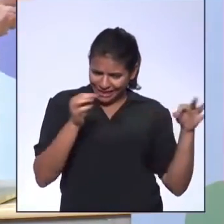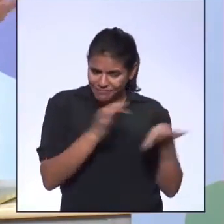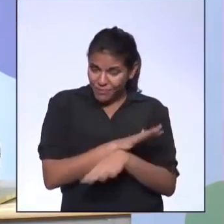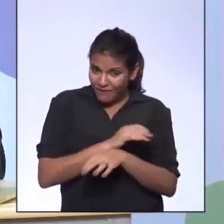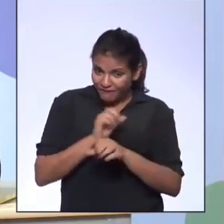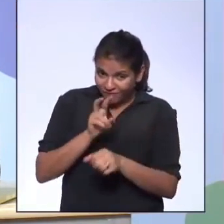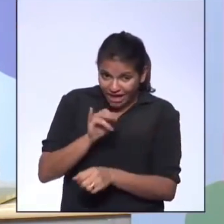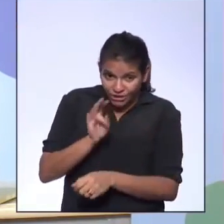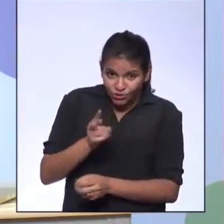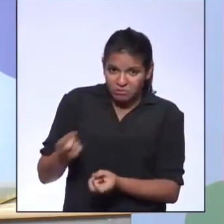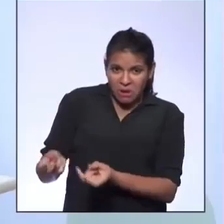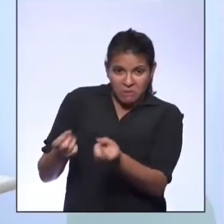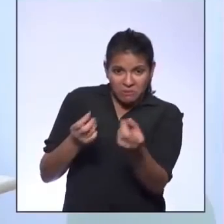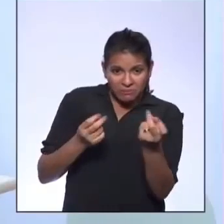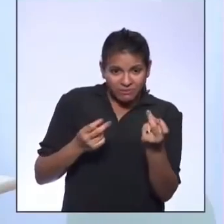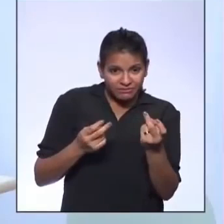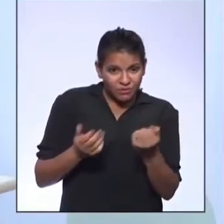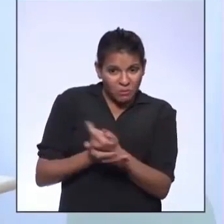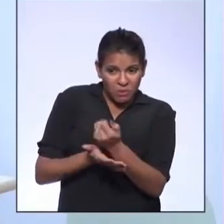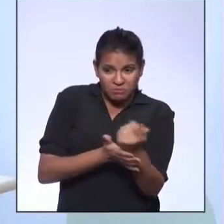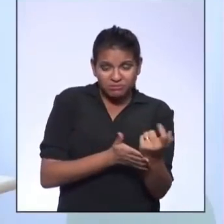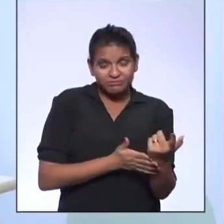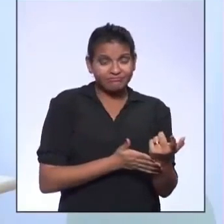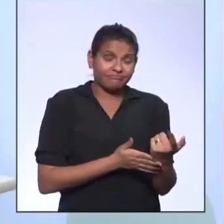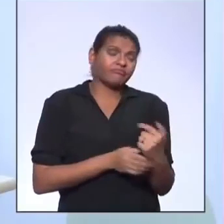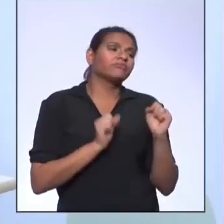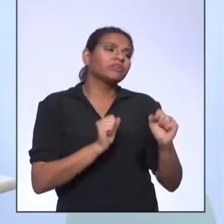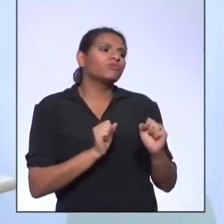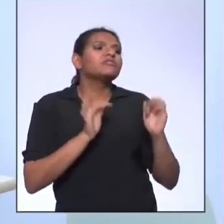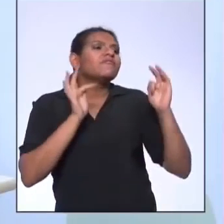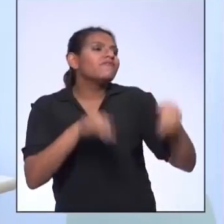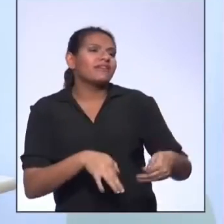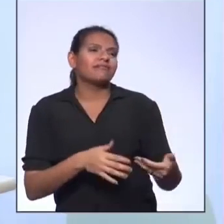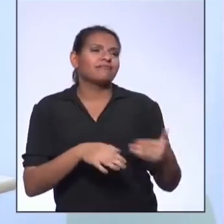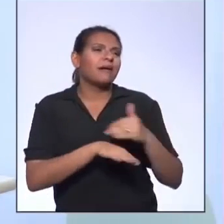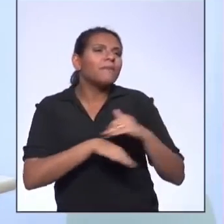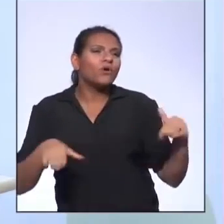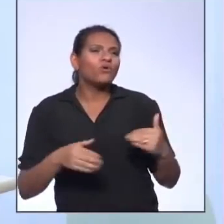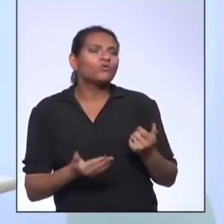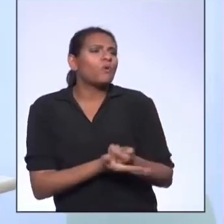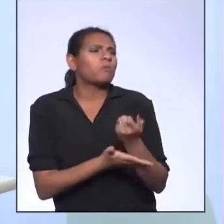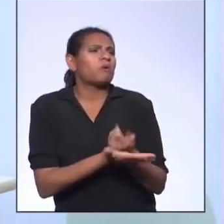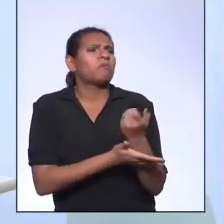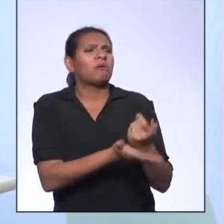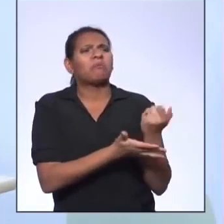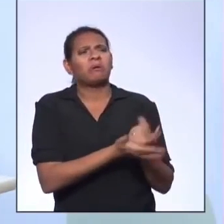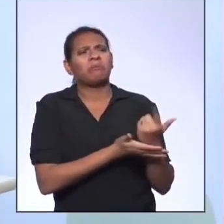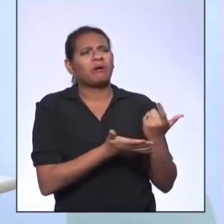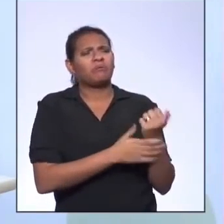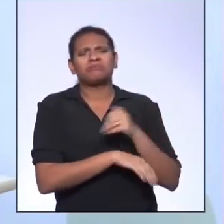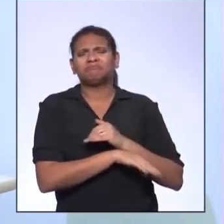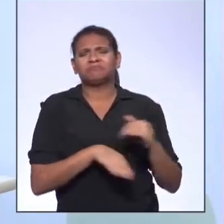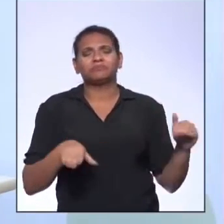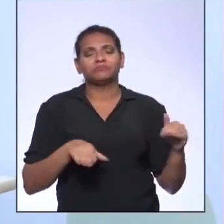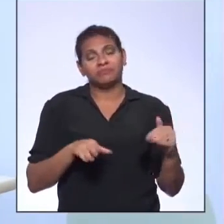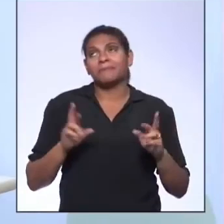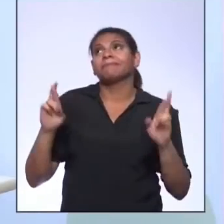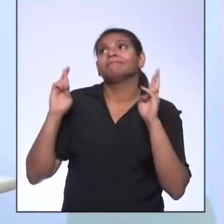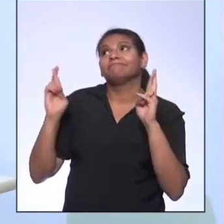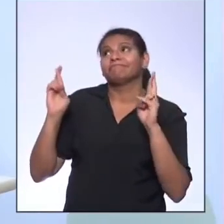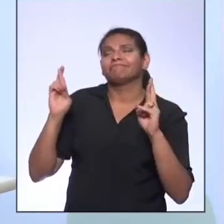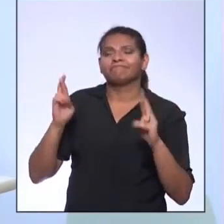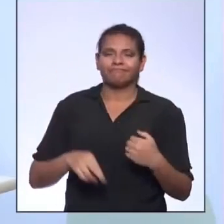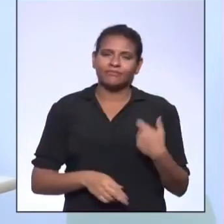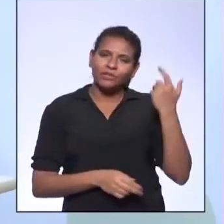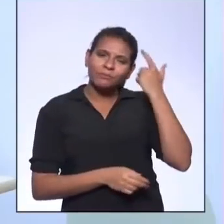probabilidade mesmo, né? Ou então seja o fim do consumismo desnecessário, talvez Será? seja isso, Tomara, né? Talvez seja isso, porque Tomara. as pessoas começam a pensar melhor no que estão comprando, Eu